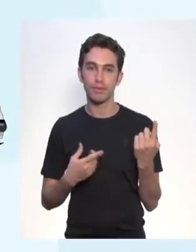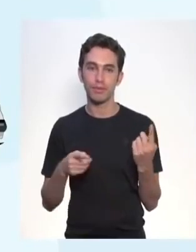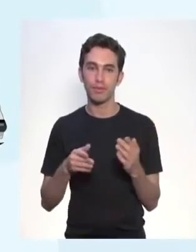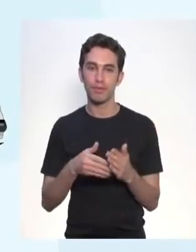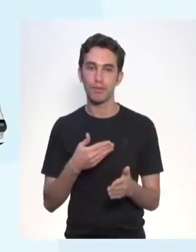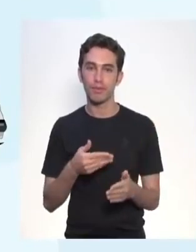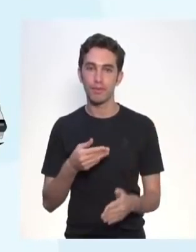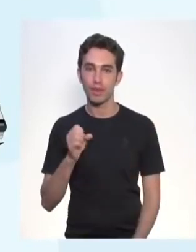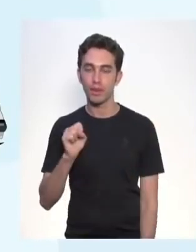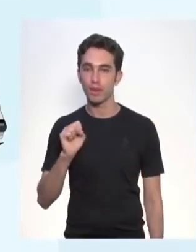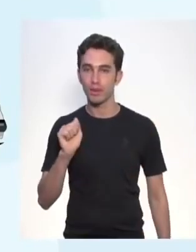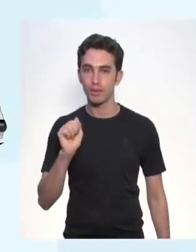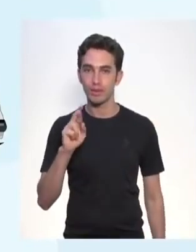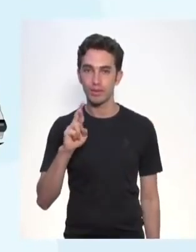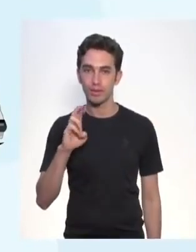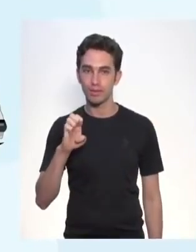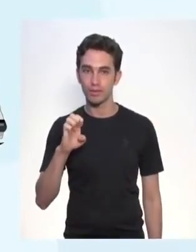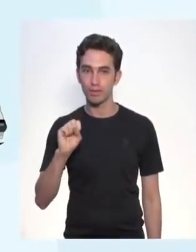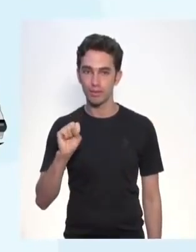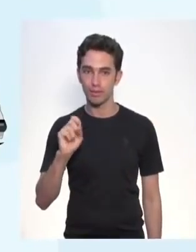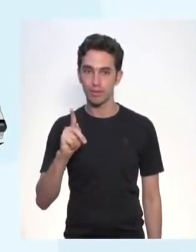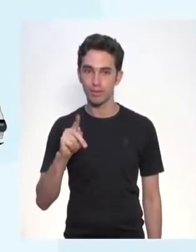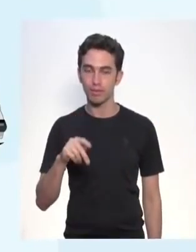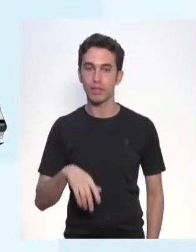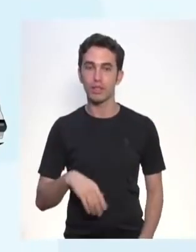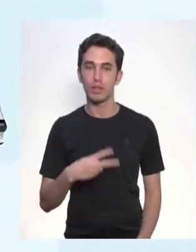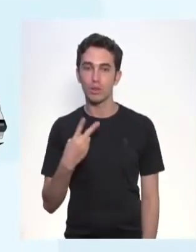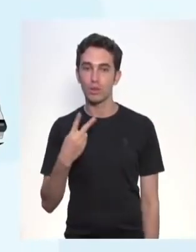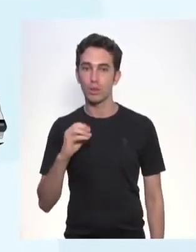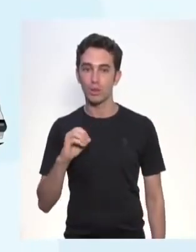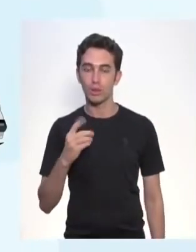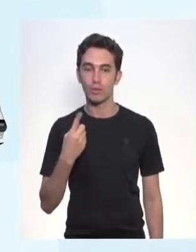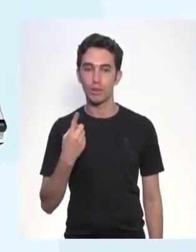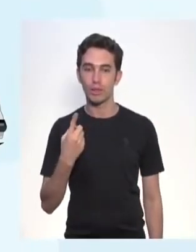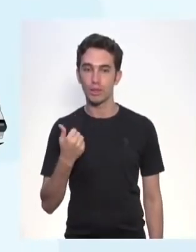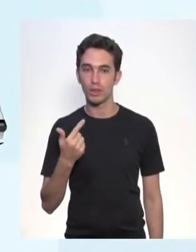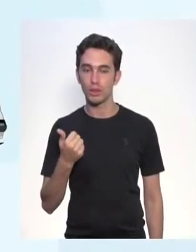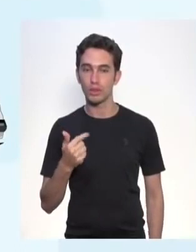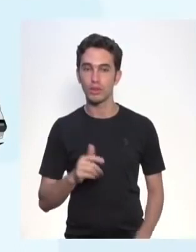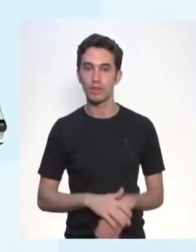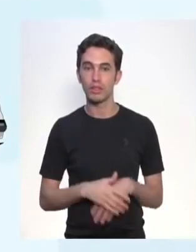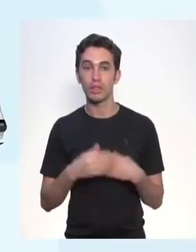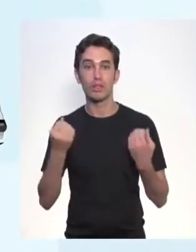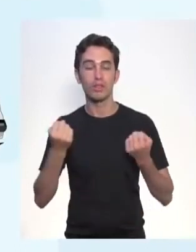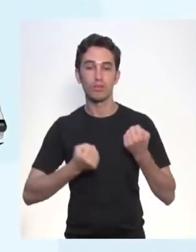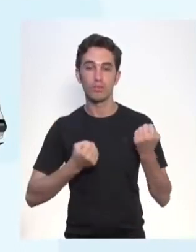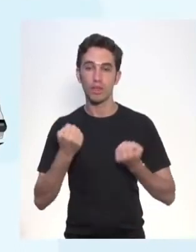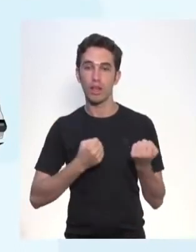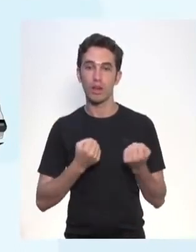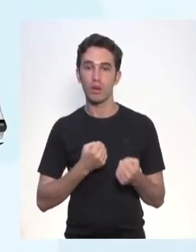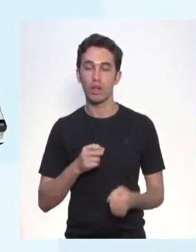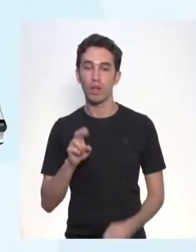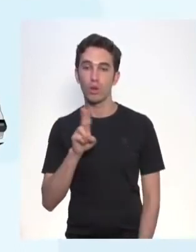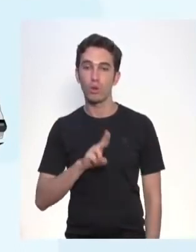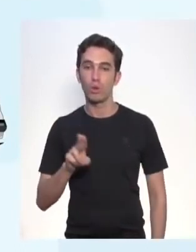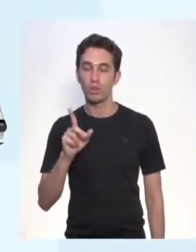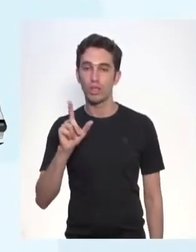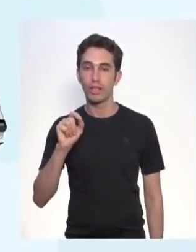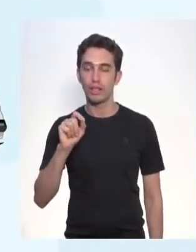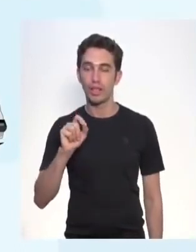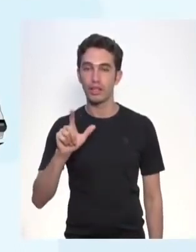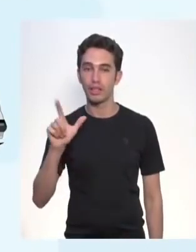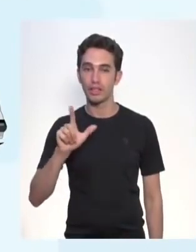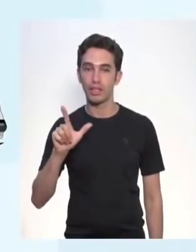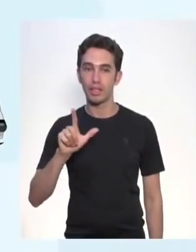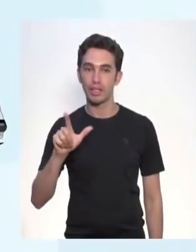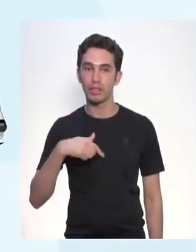Saresp 2012. Certo automóvel consome, em média, 10 litros de combustível para percorrer 100 km.